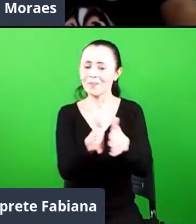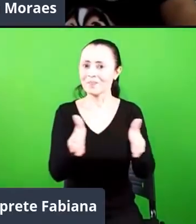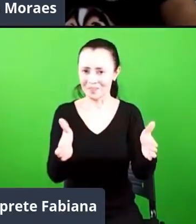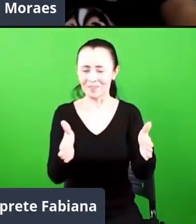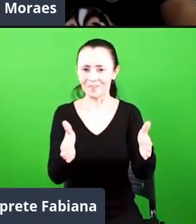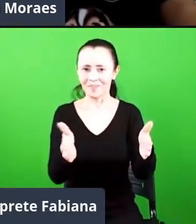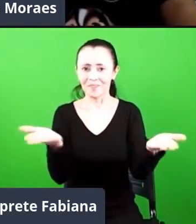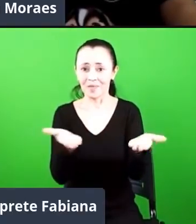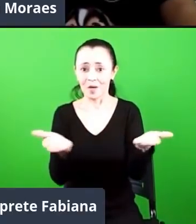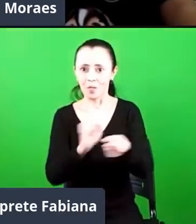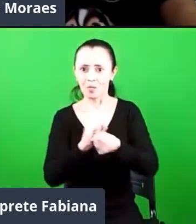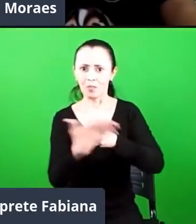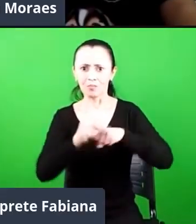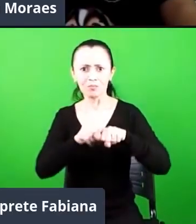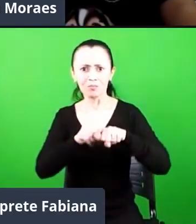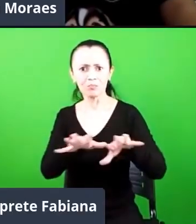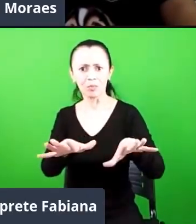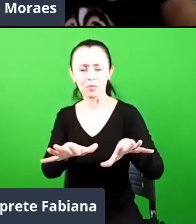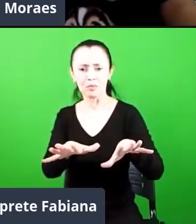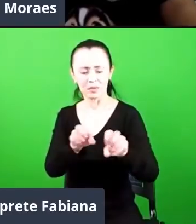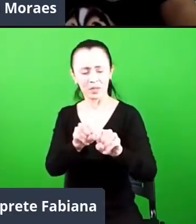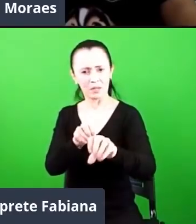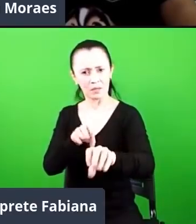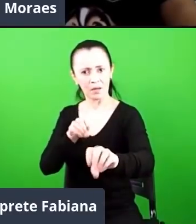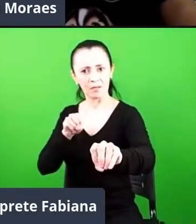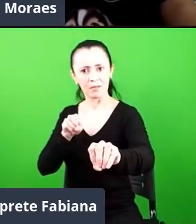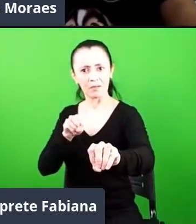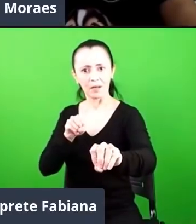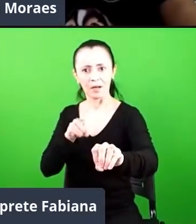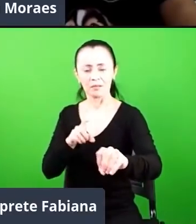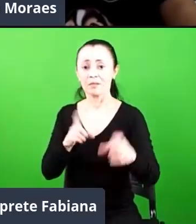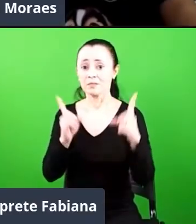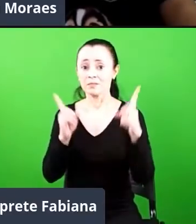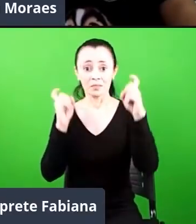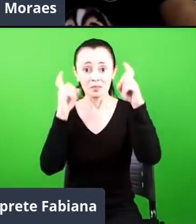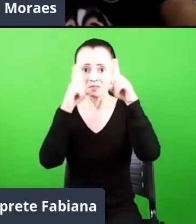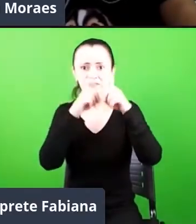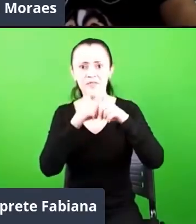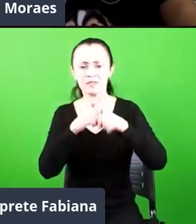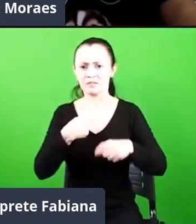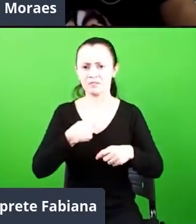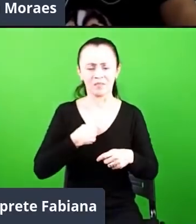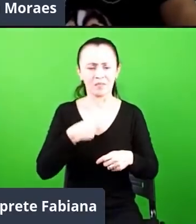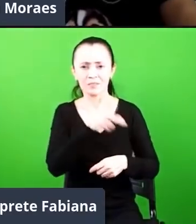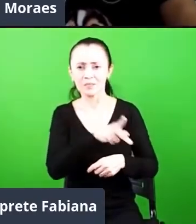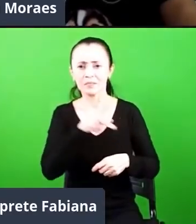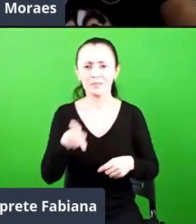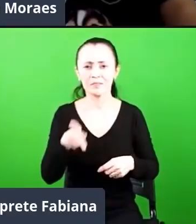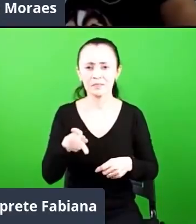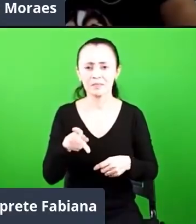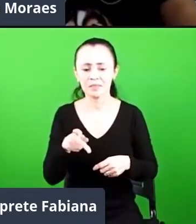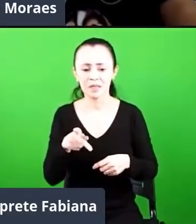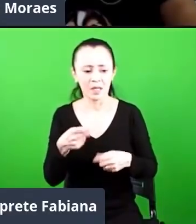de pandemia, de aulas remotas, fica muito complicado, eu, enquanto professora, achar uma atividade que